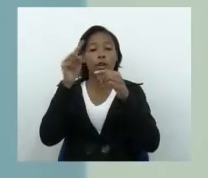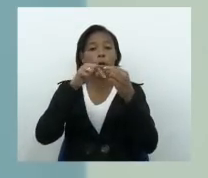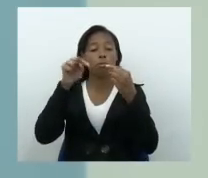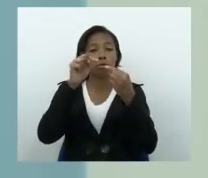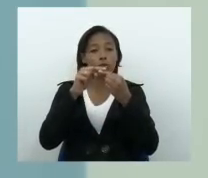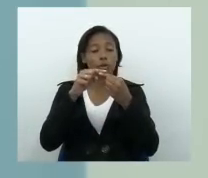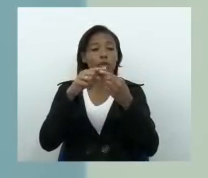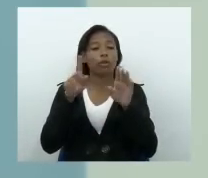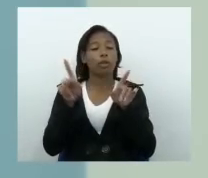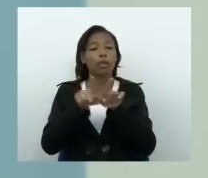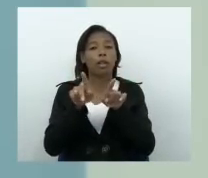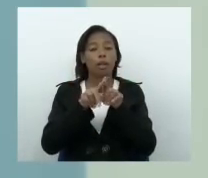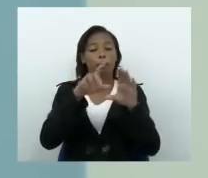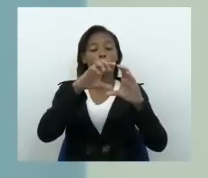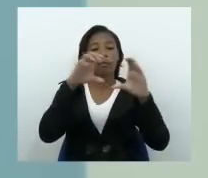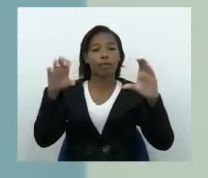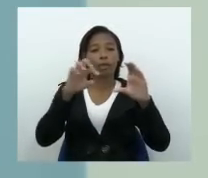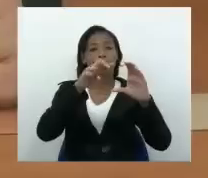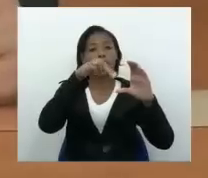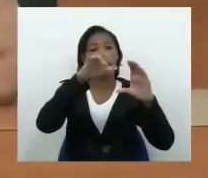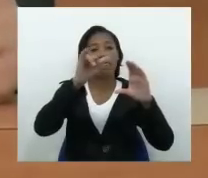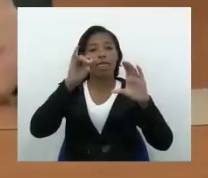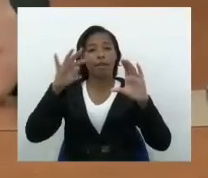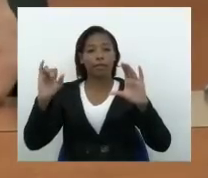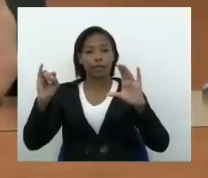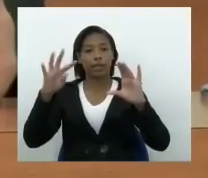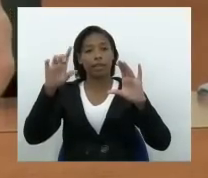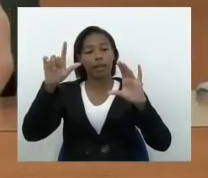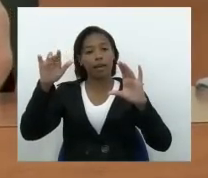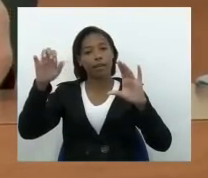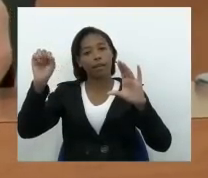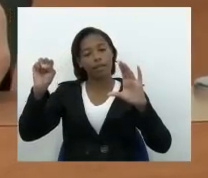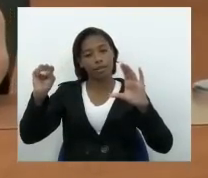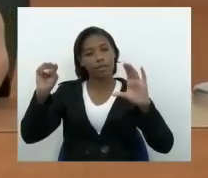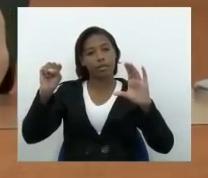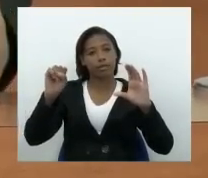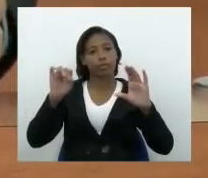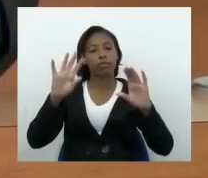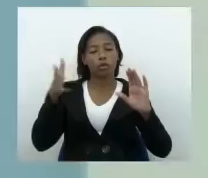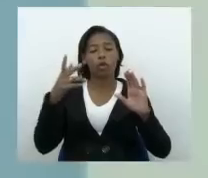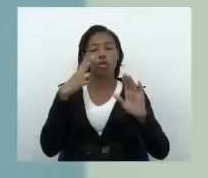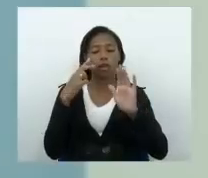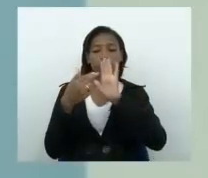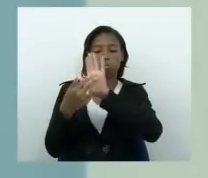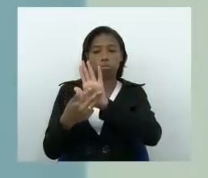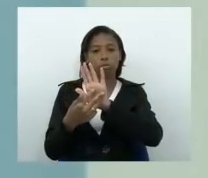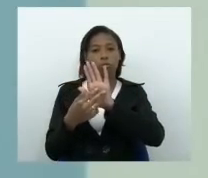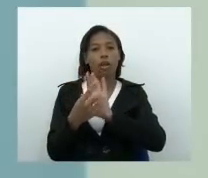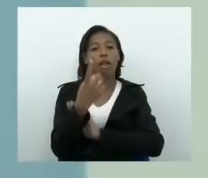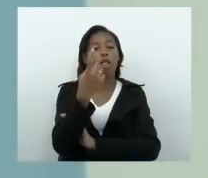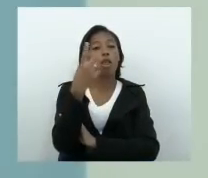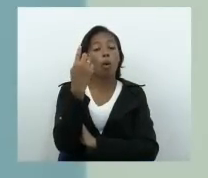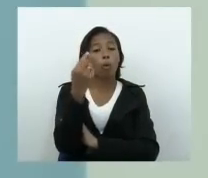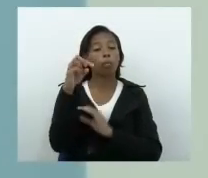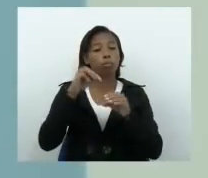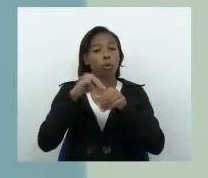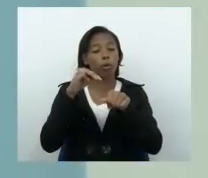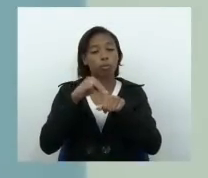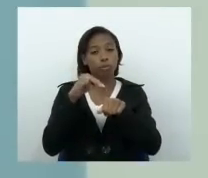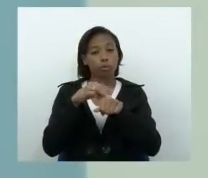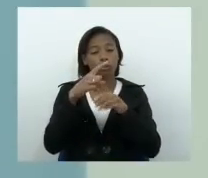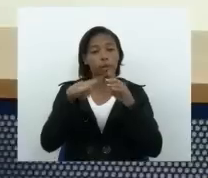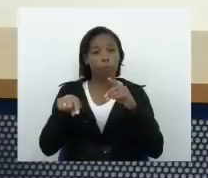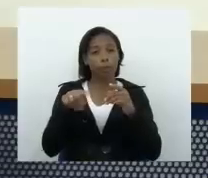final. Nef Tales, candidato do PPL, está aqui para todo mundo ver. Candidato, o senhor tem 1 minuto e meio para suas considerações